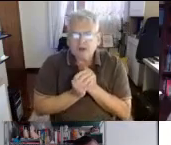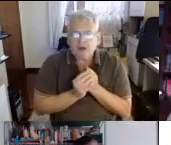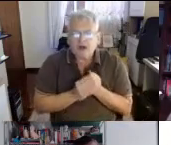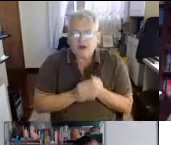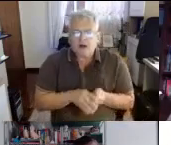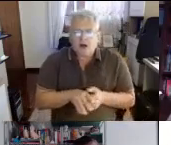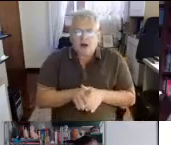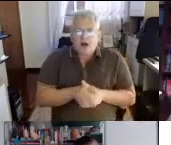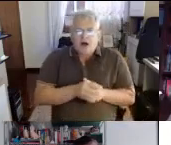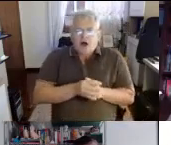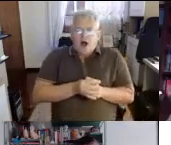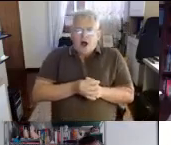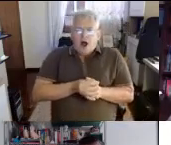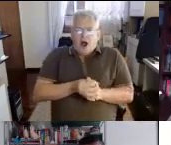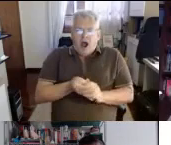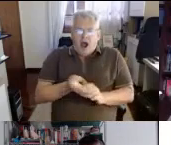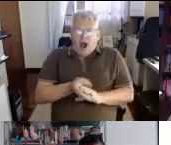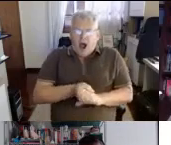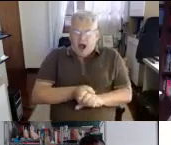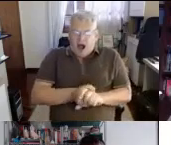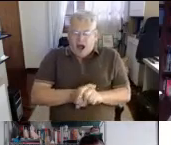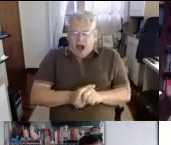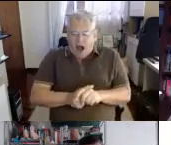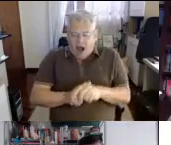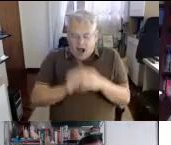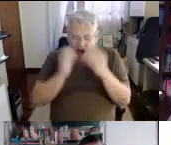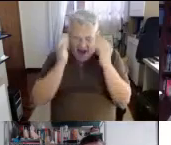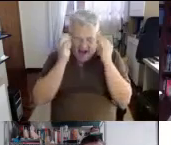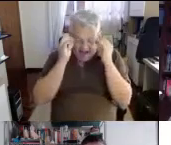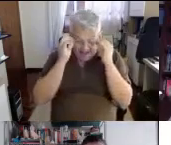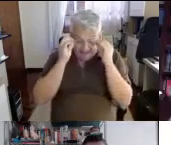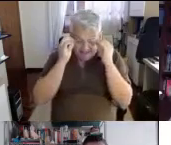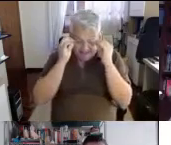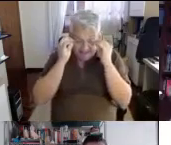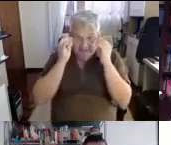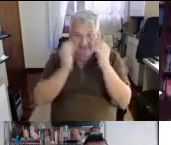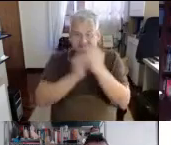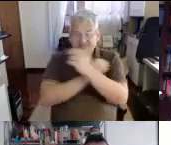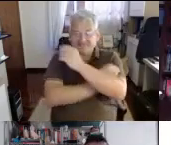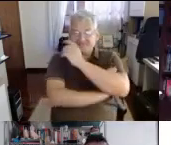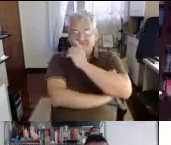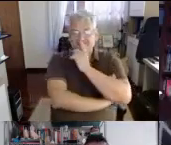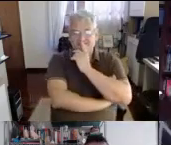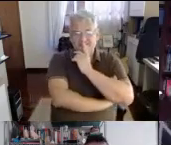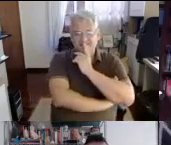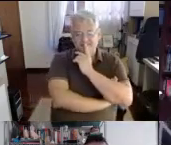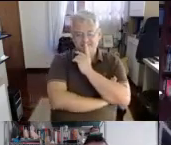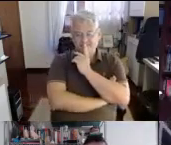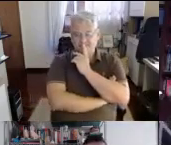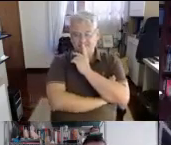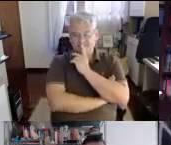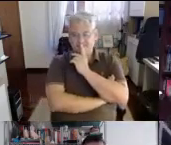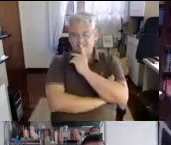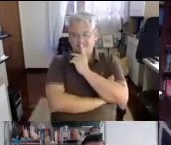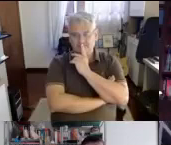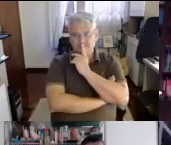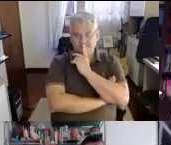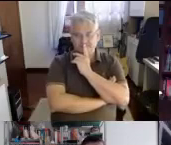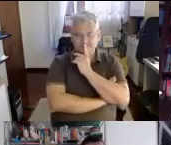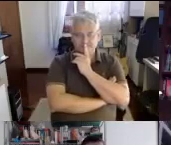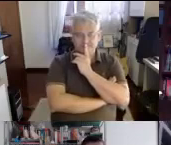E é isso. Agradeço a todos pela atenção. E agora fico disponível, então, para as considerações da